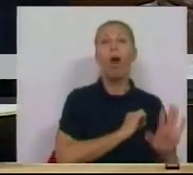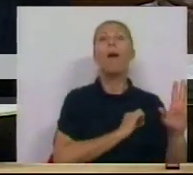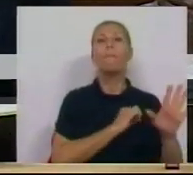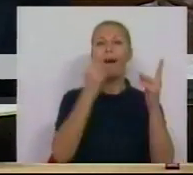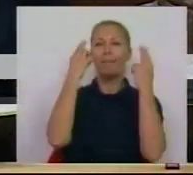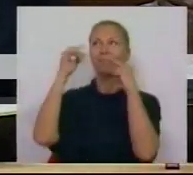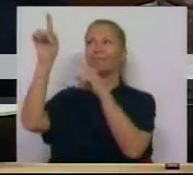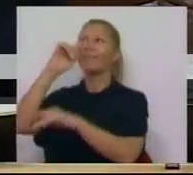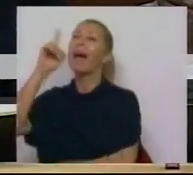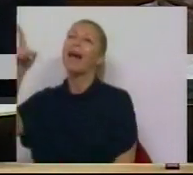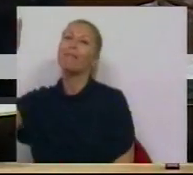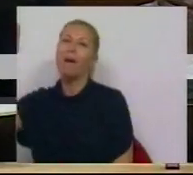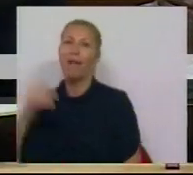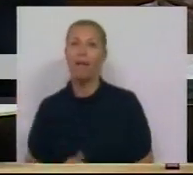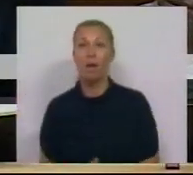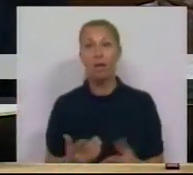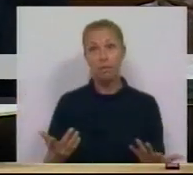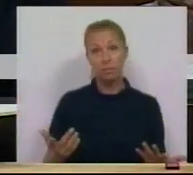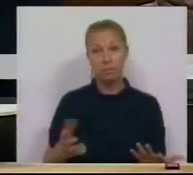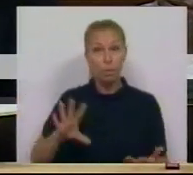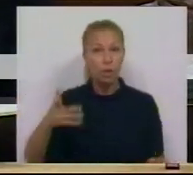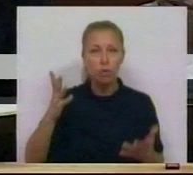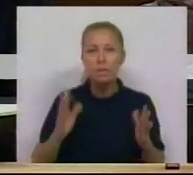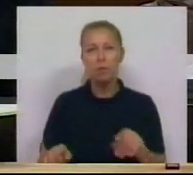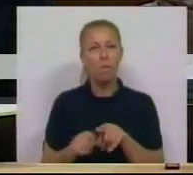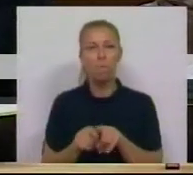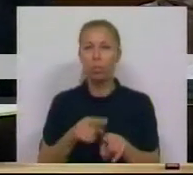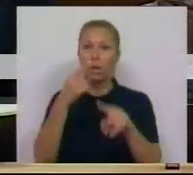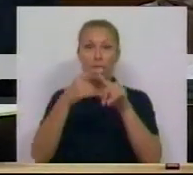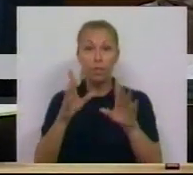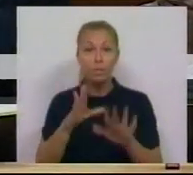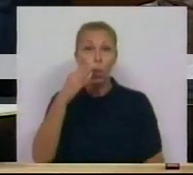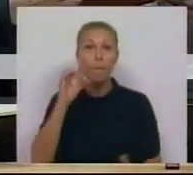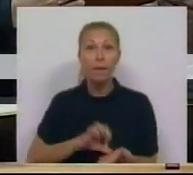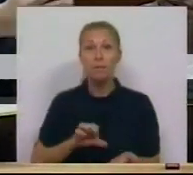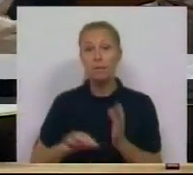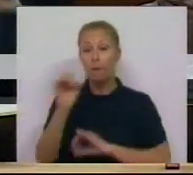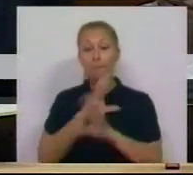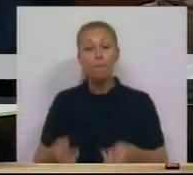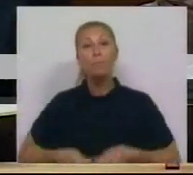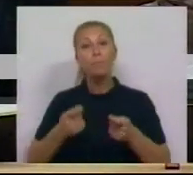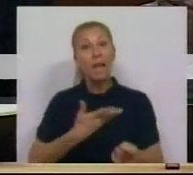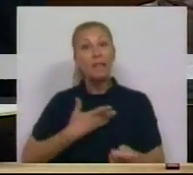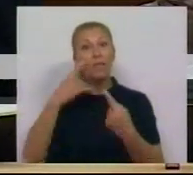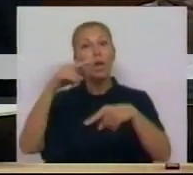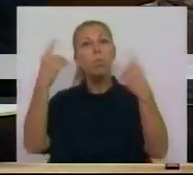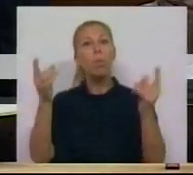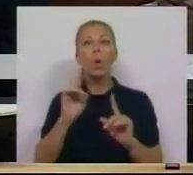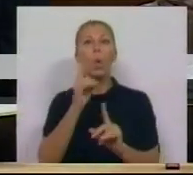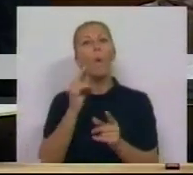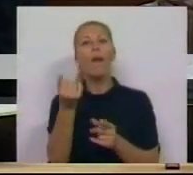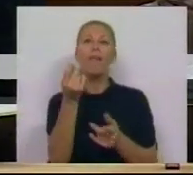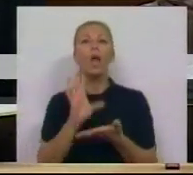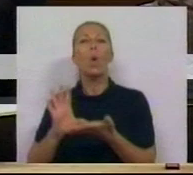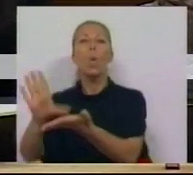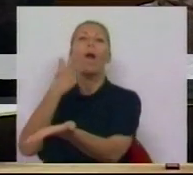Alemanha. O país precisa de uma política monetária diferente, precisa de um Banco Central Europeu que invista na dívida pública em vez de emprestar a 0% aos